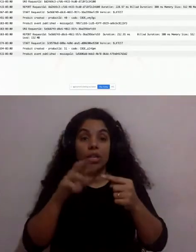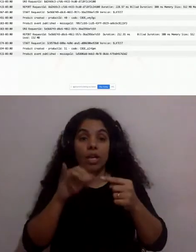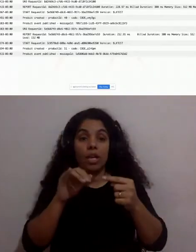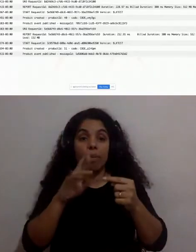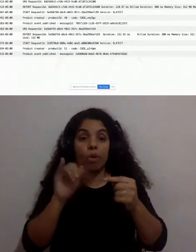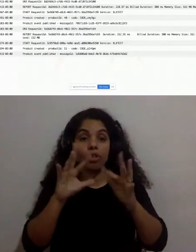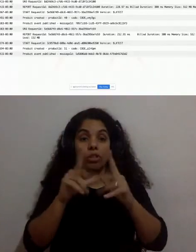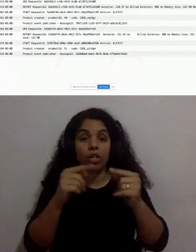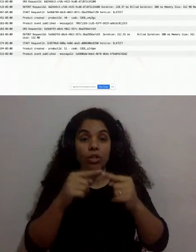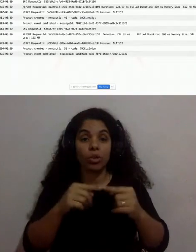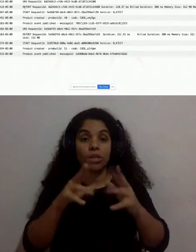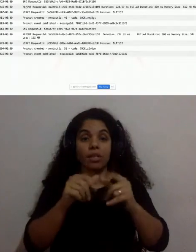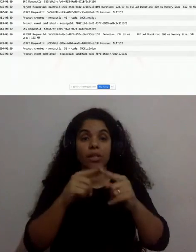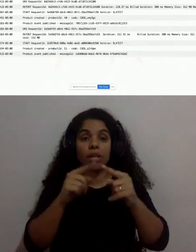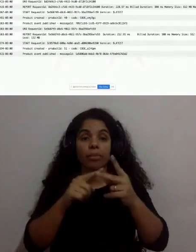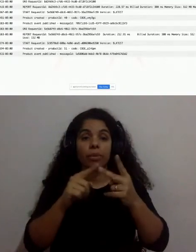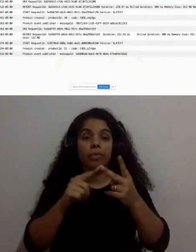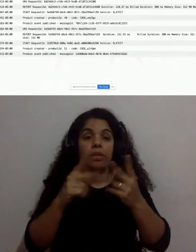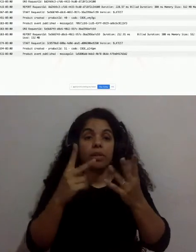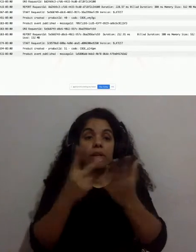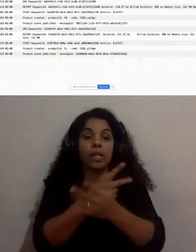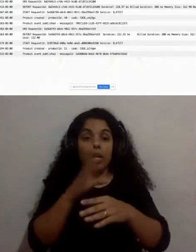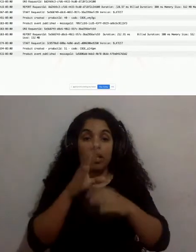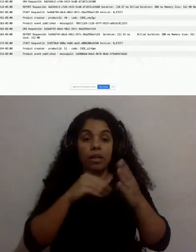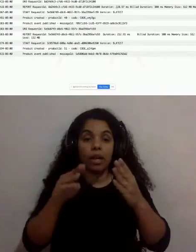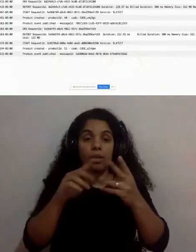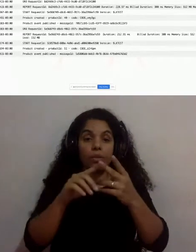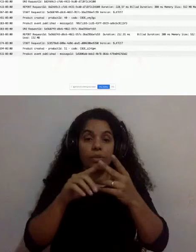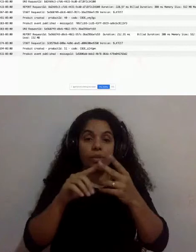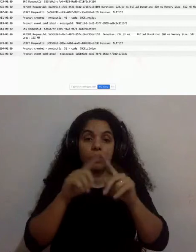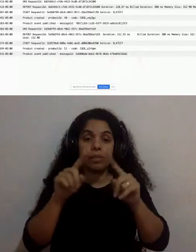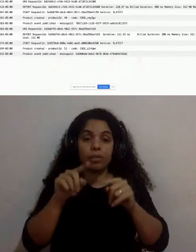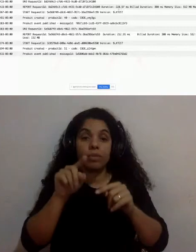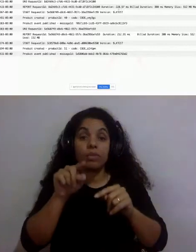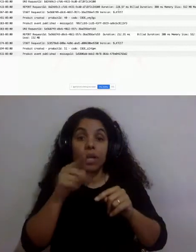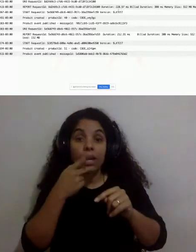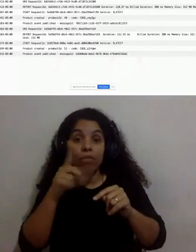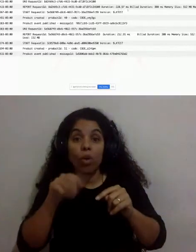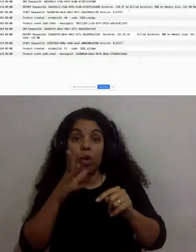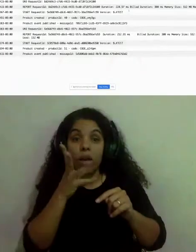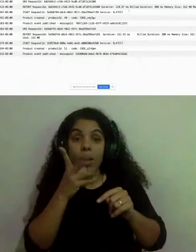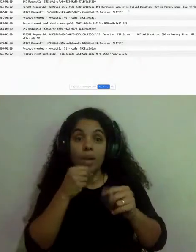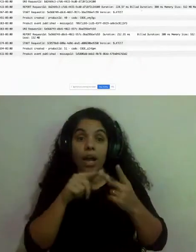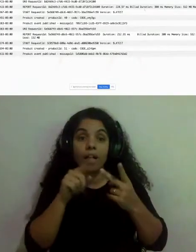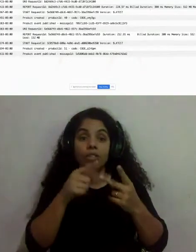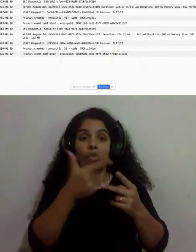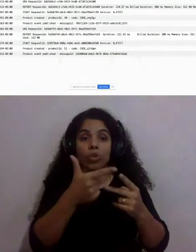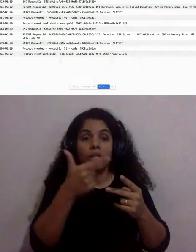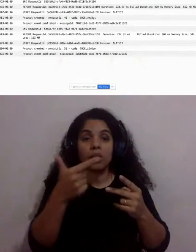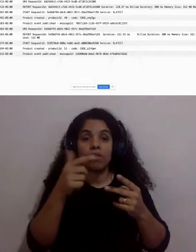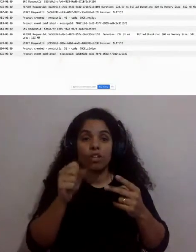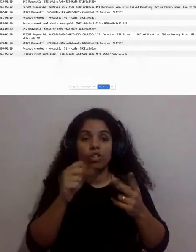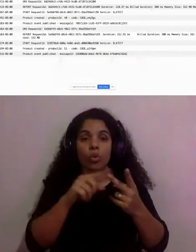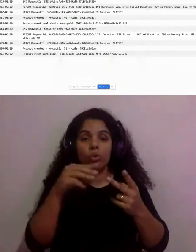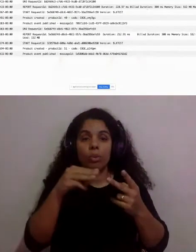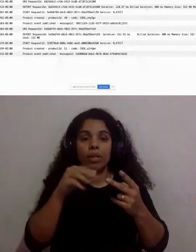tempo. Ele sempre começa aqui no start e termina no report. Então, aqui ele falou que eu gastei 228